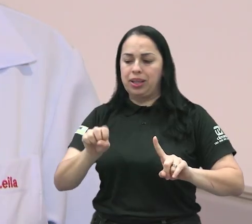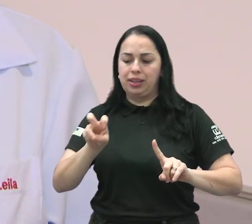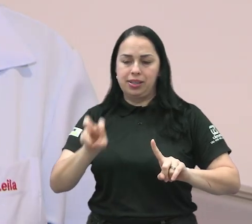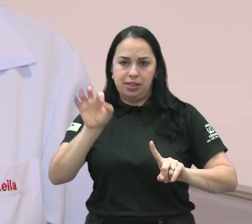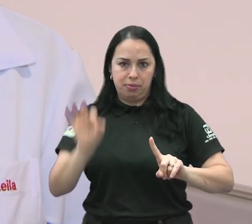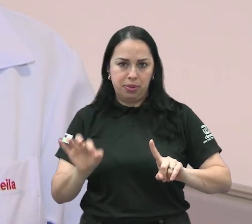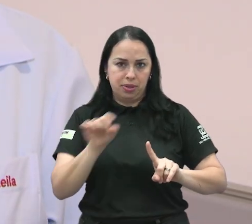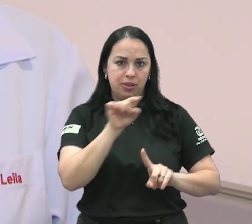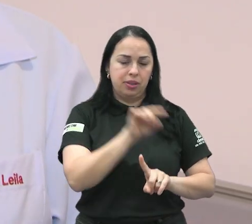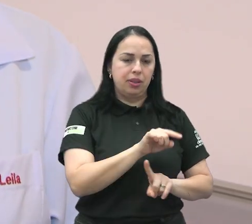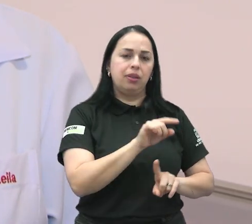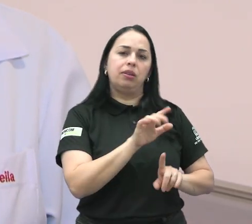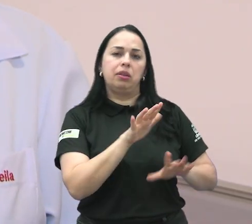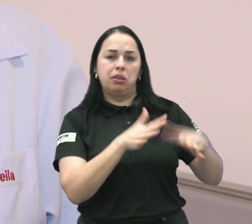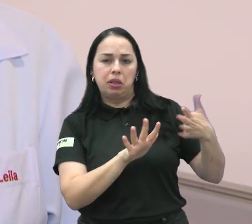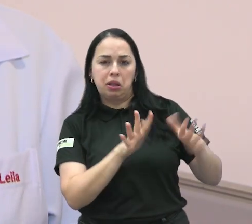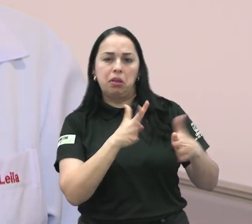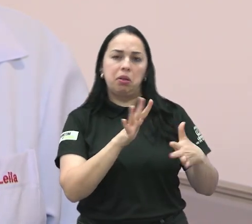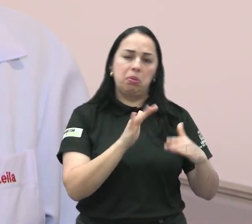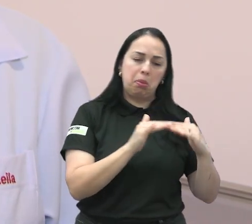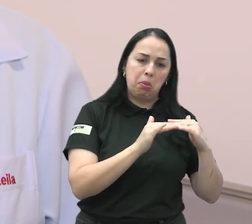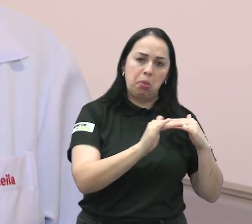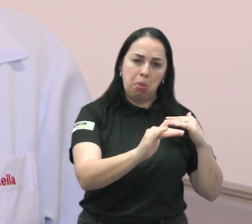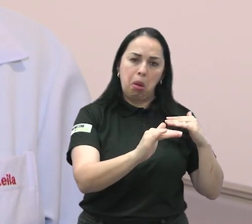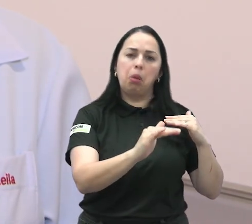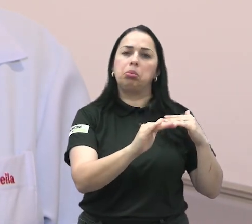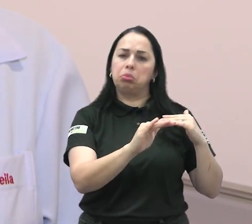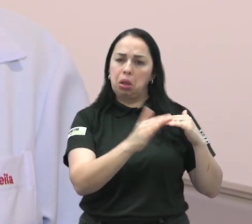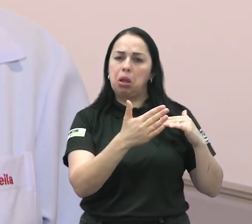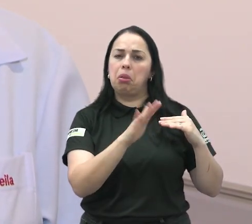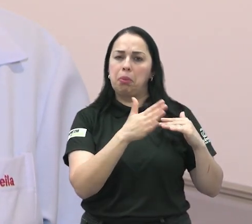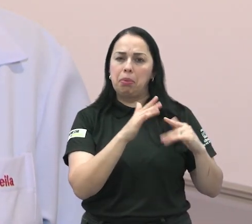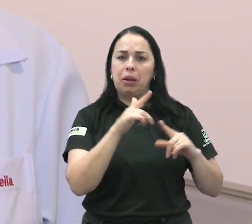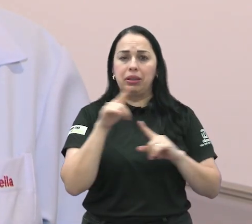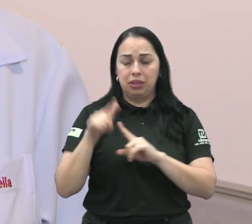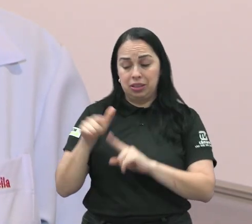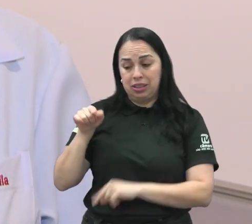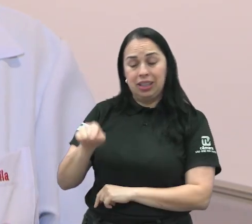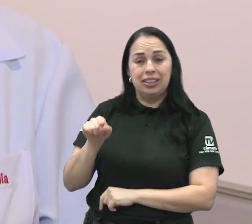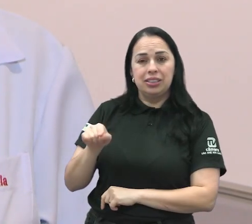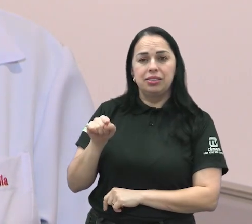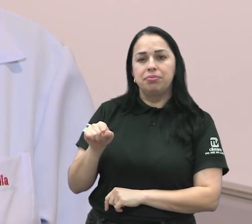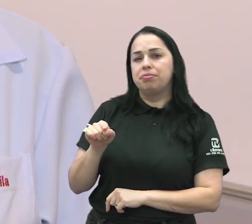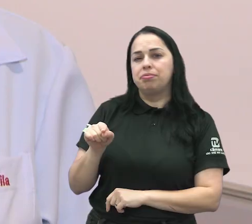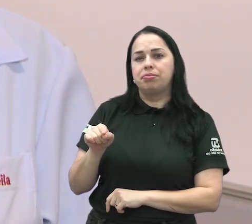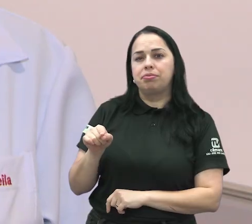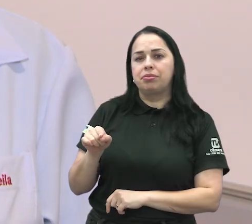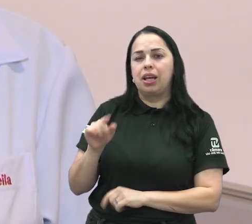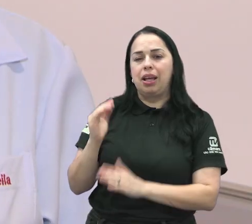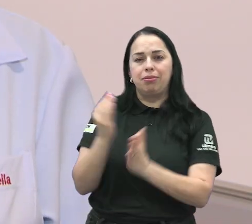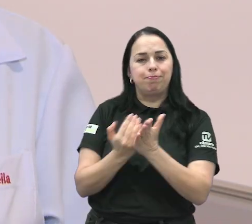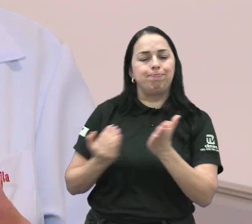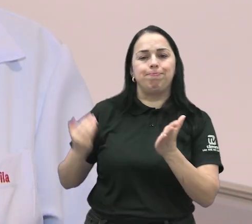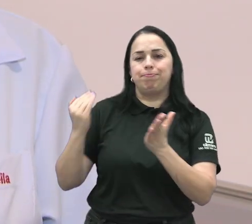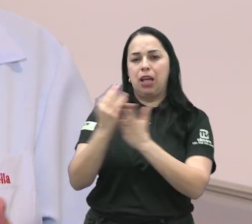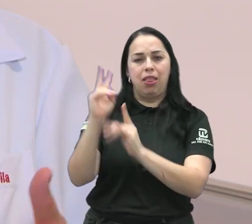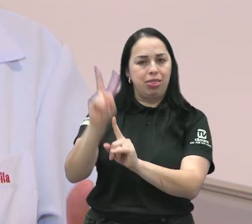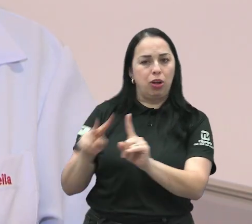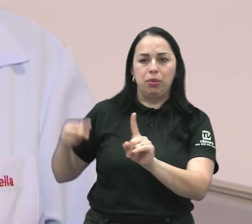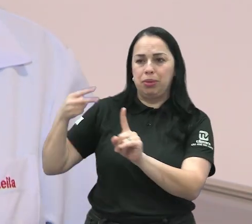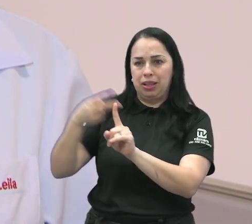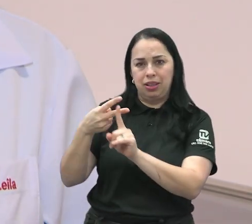85% dos linfomas. Os de Hodgkin se permanecem mais ou menos estáveis ao longo do tempo, mas os linfomas não Hodgkin, eles